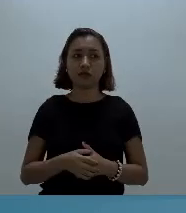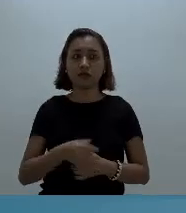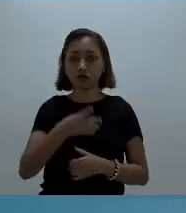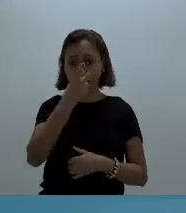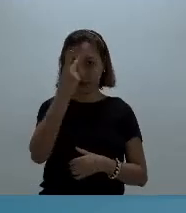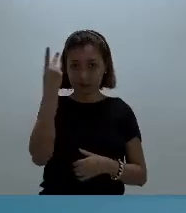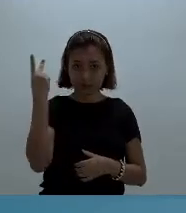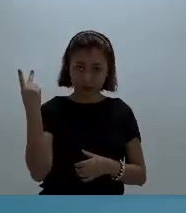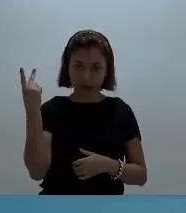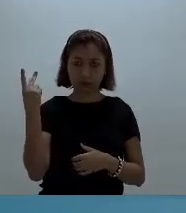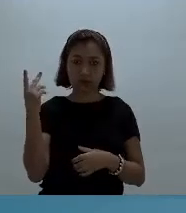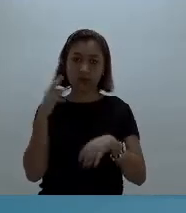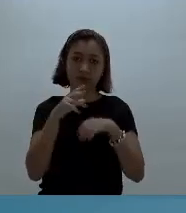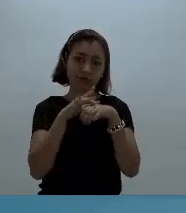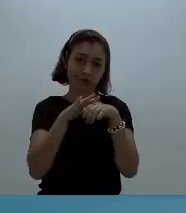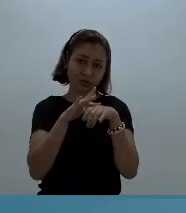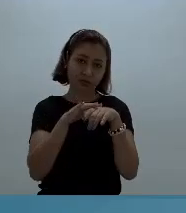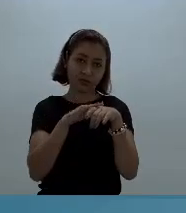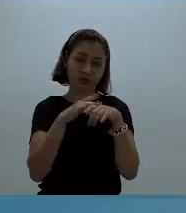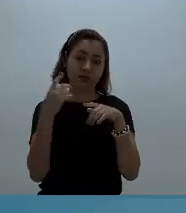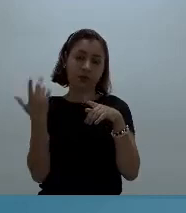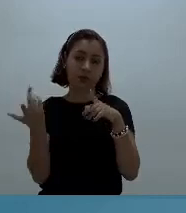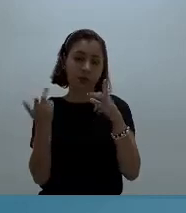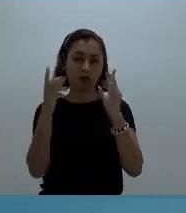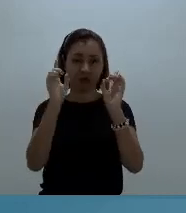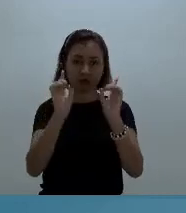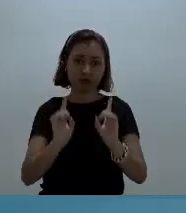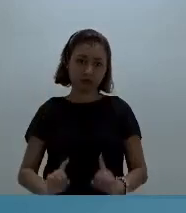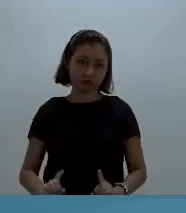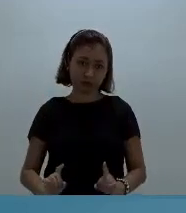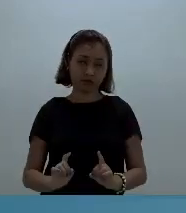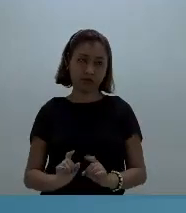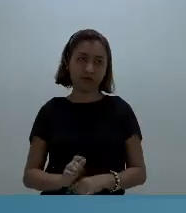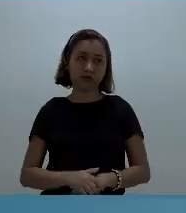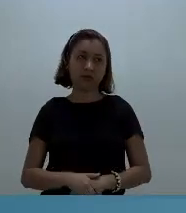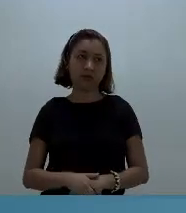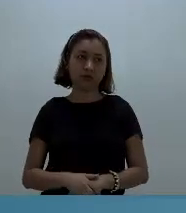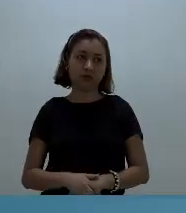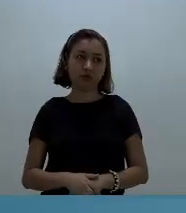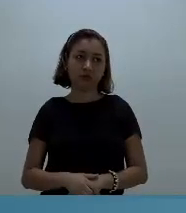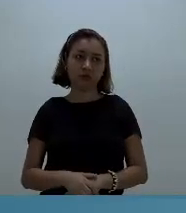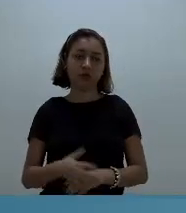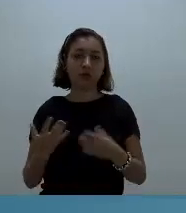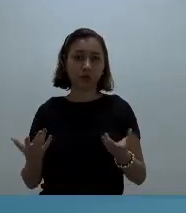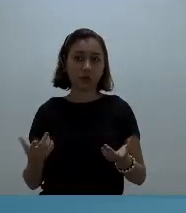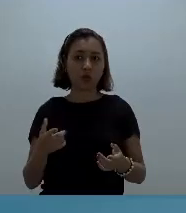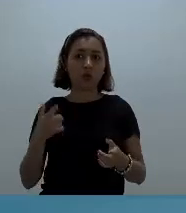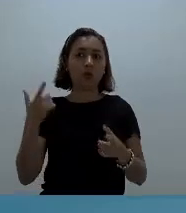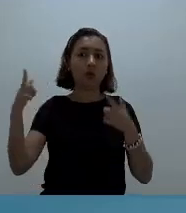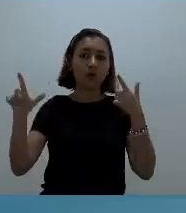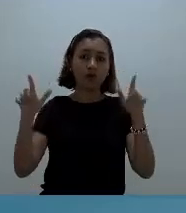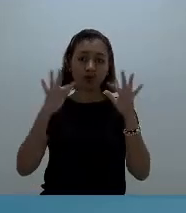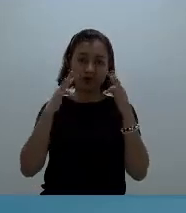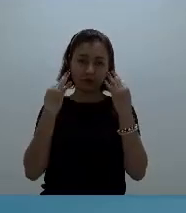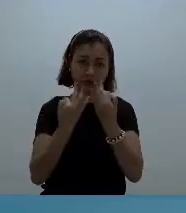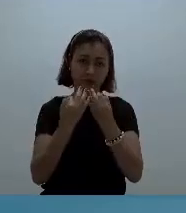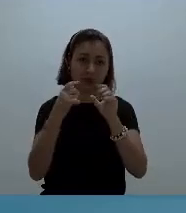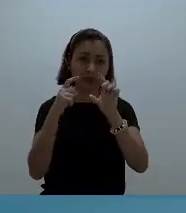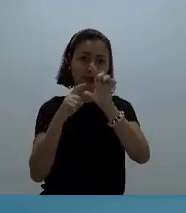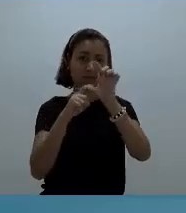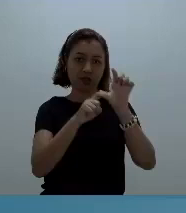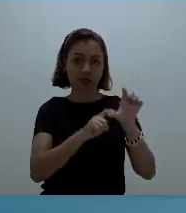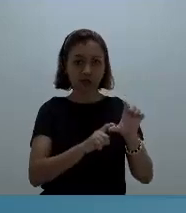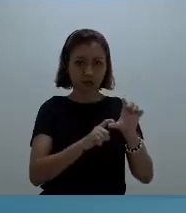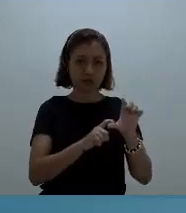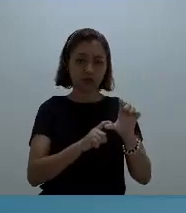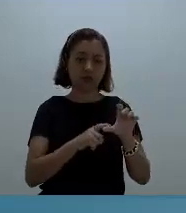doença grave ou que sejam pais, mães ou responsáveis por dependentes nessa mesma condição no âmbito do